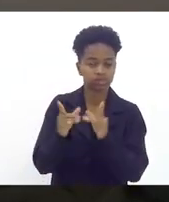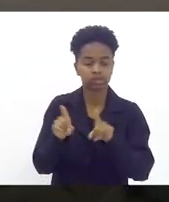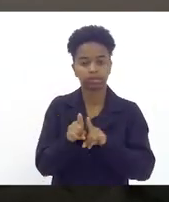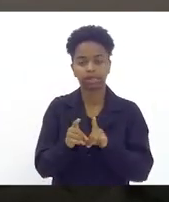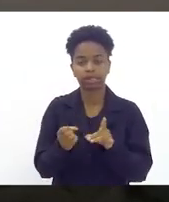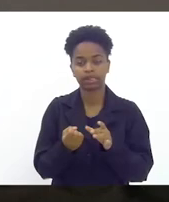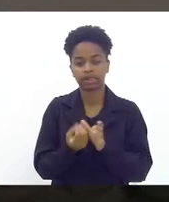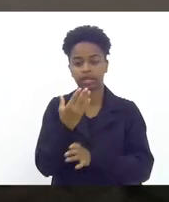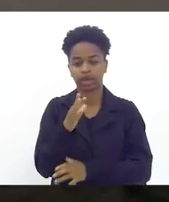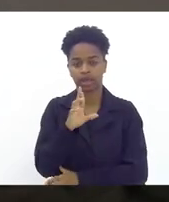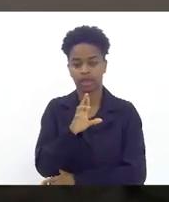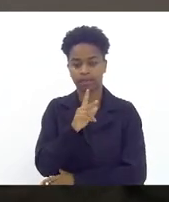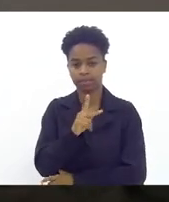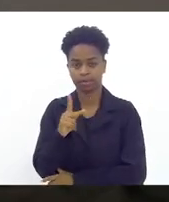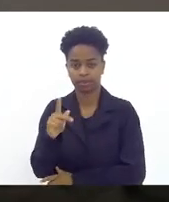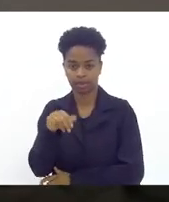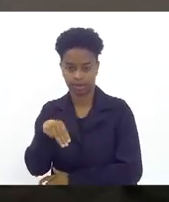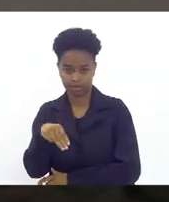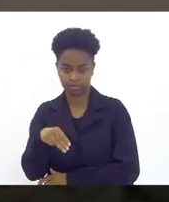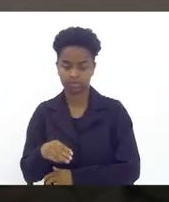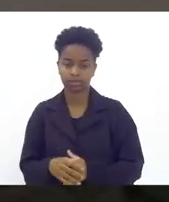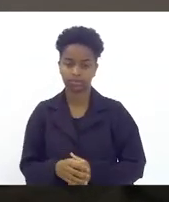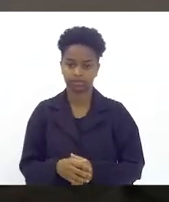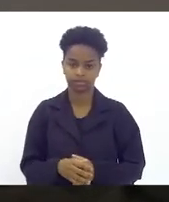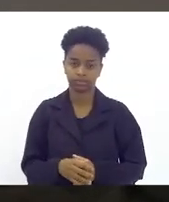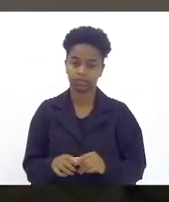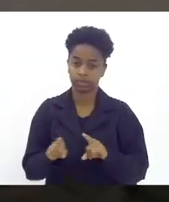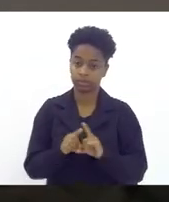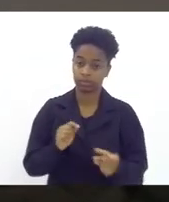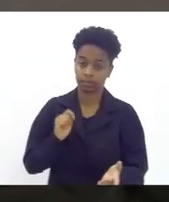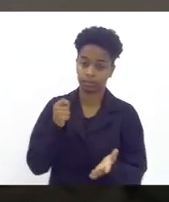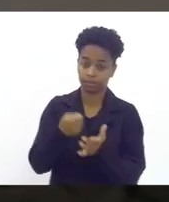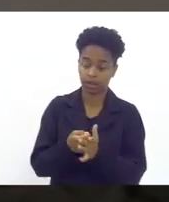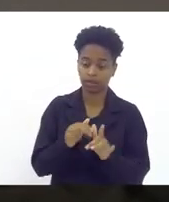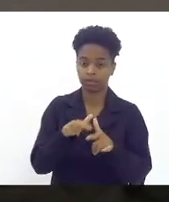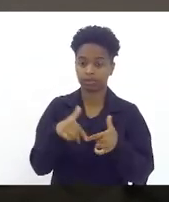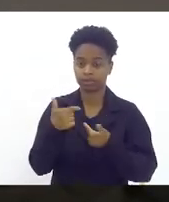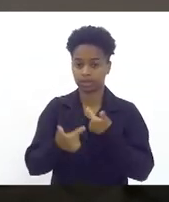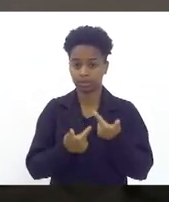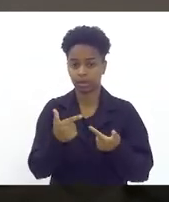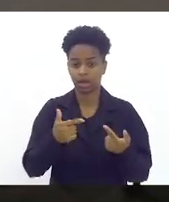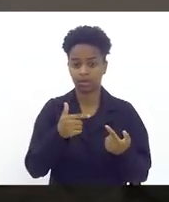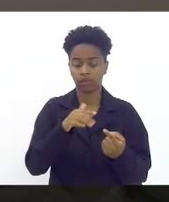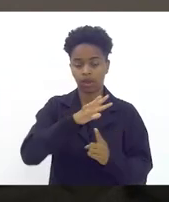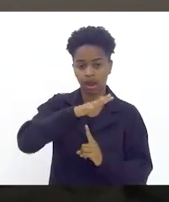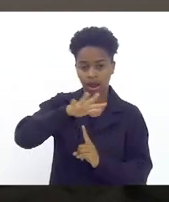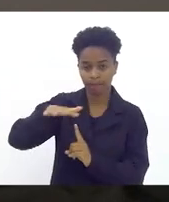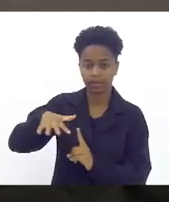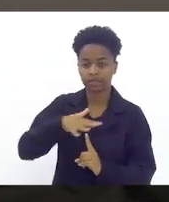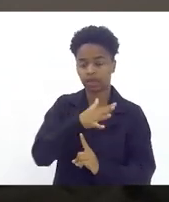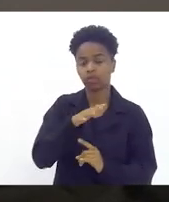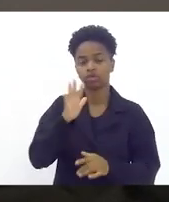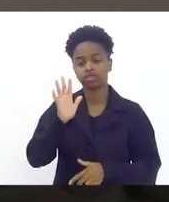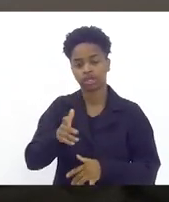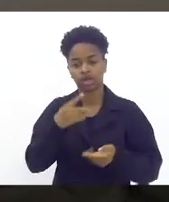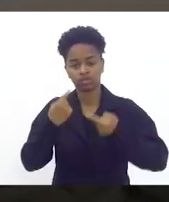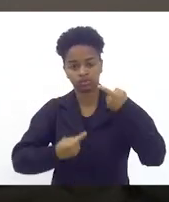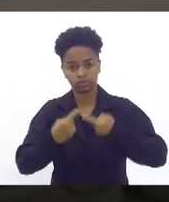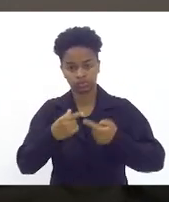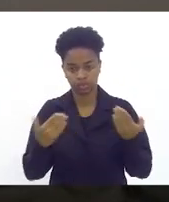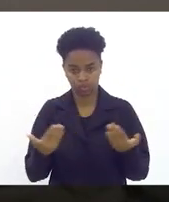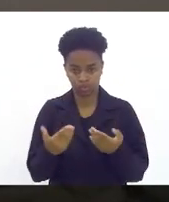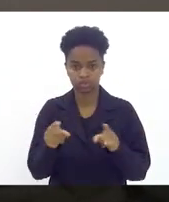rppns é pagamento por serviços ambientais que também já foi bastante discutido hoje